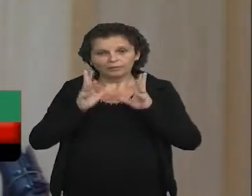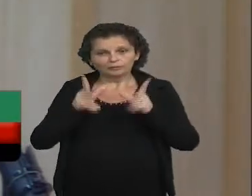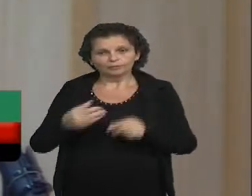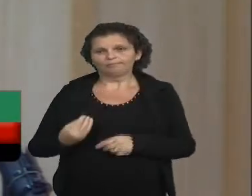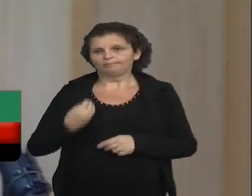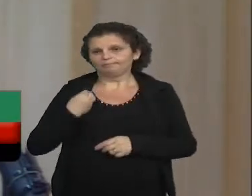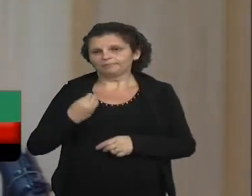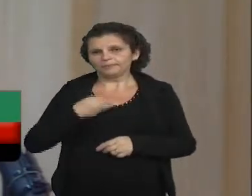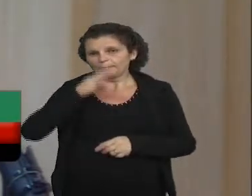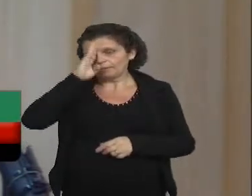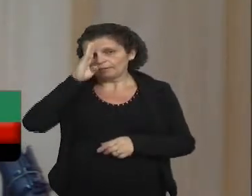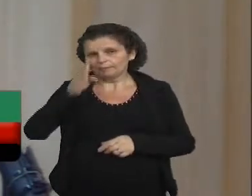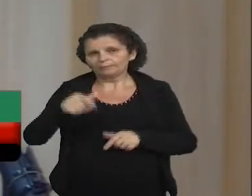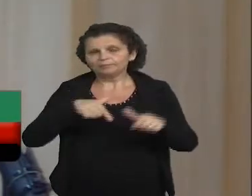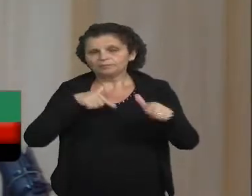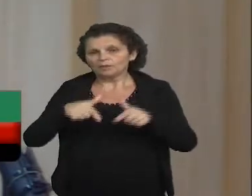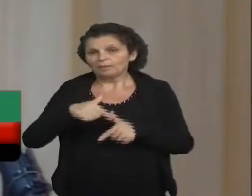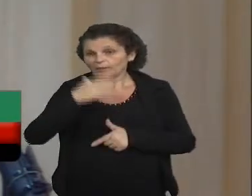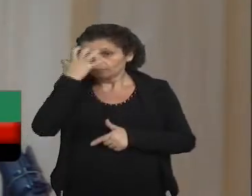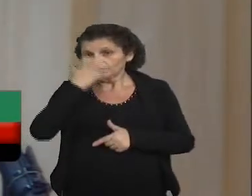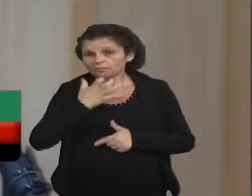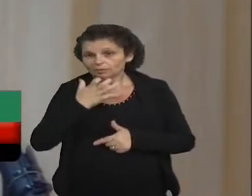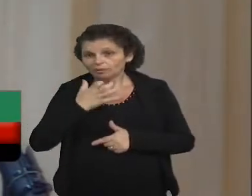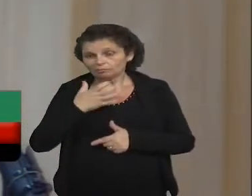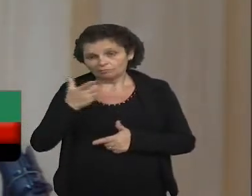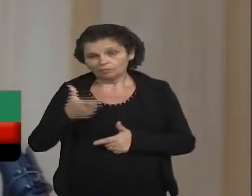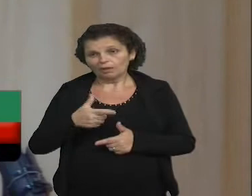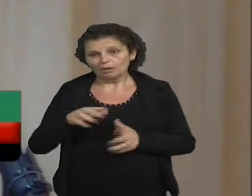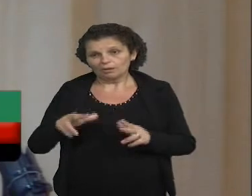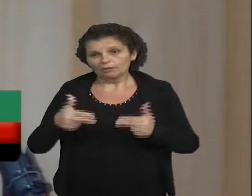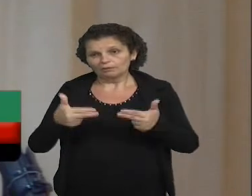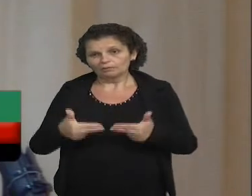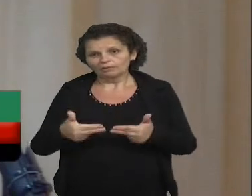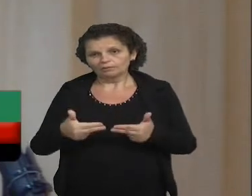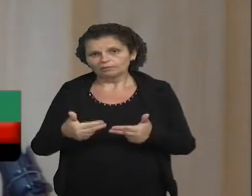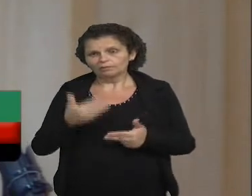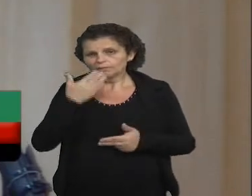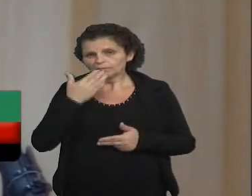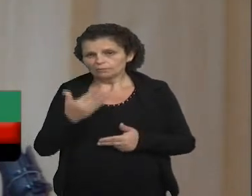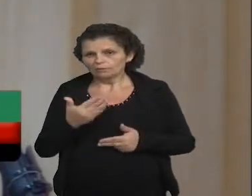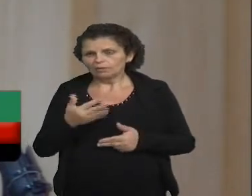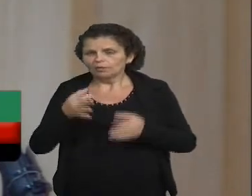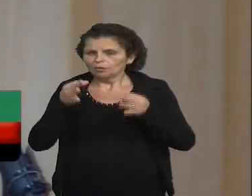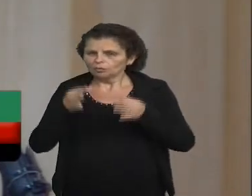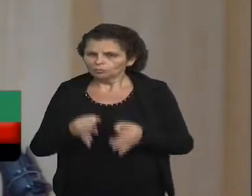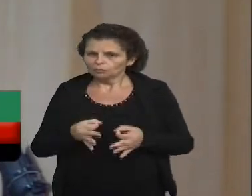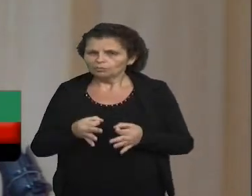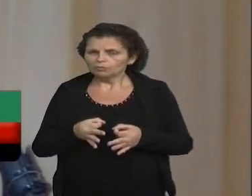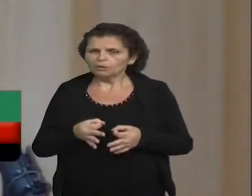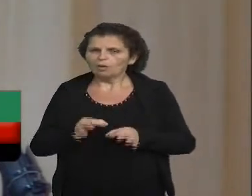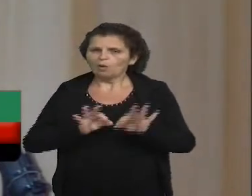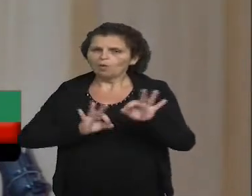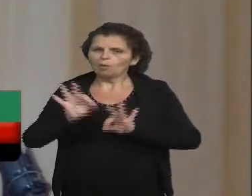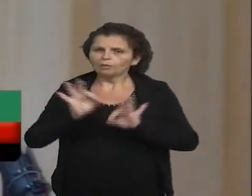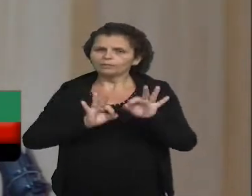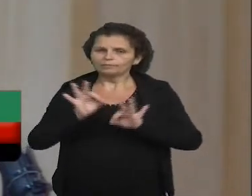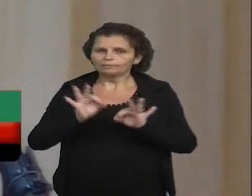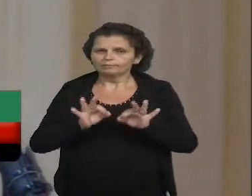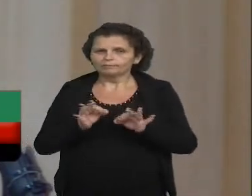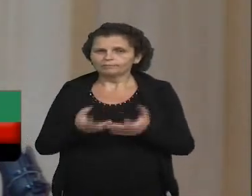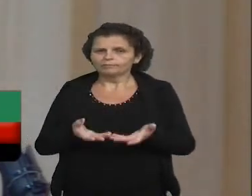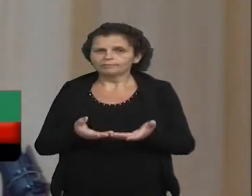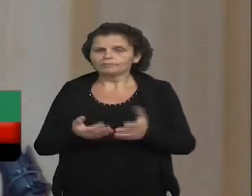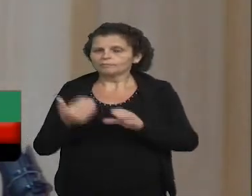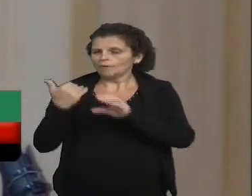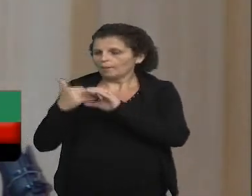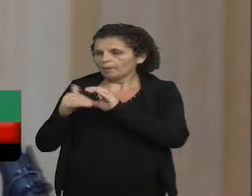né? Principalmente no trabalho sério que a gente tem aqui. Então, é uma determinação justa e a gente se organiza para isso, né?